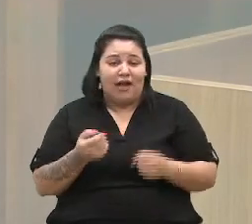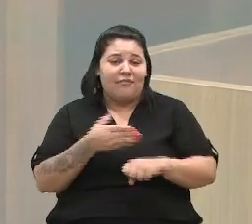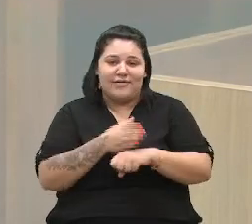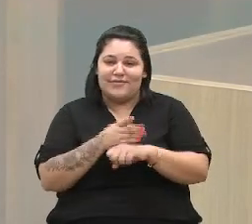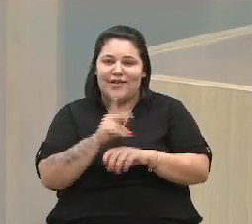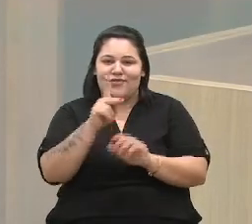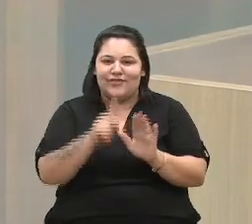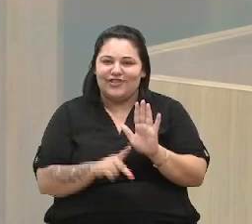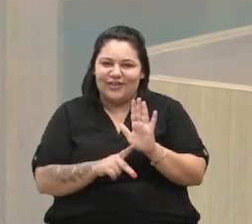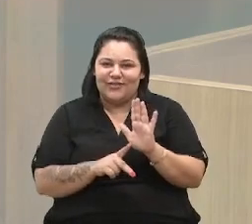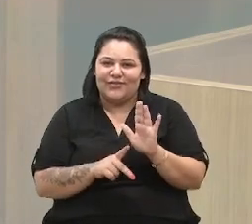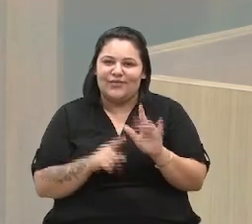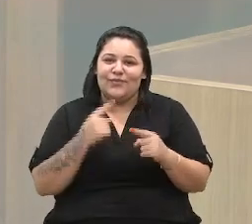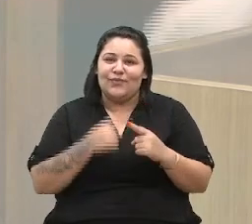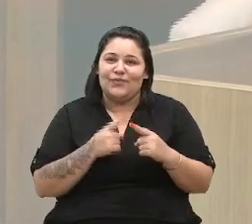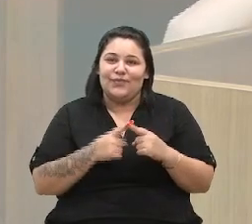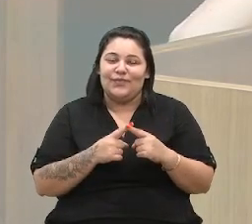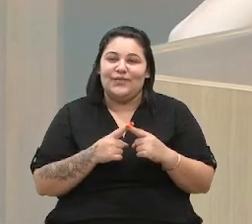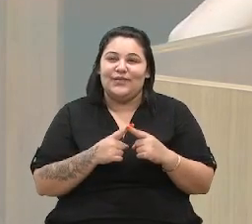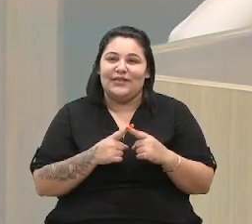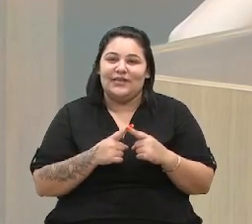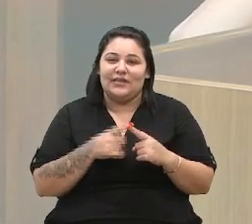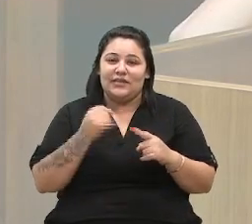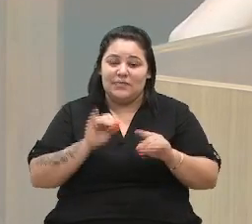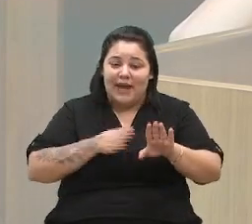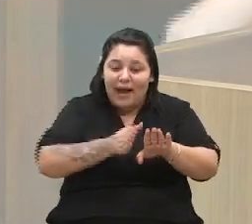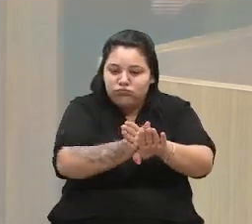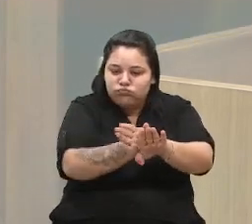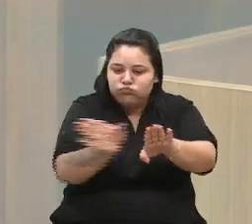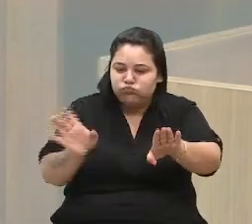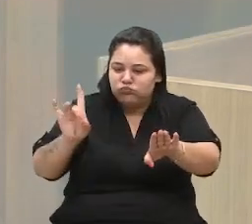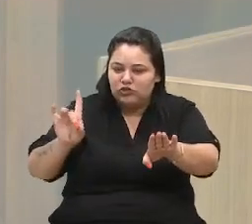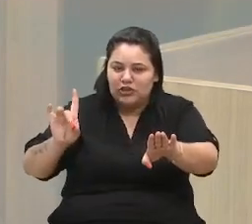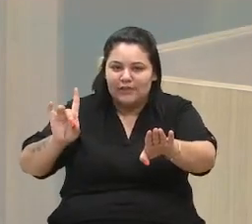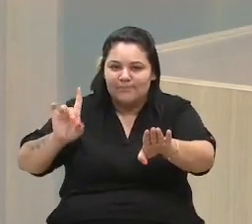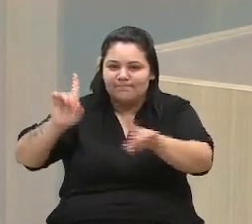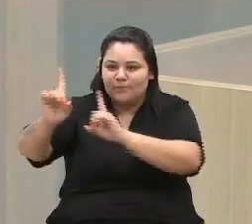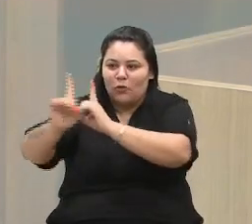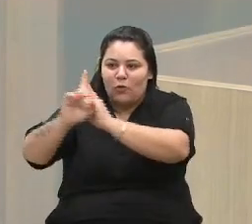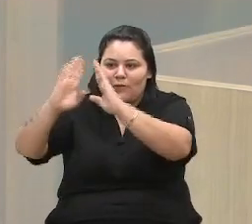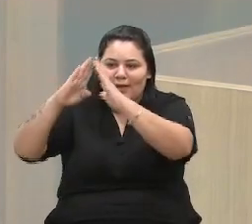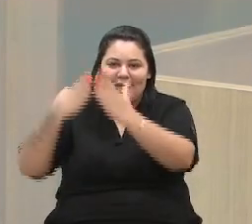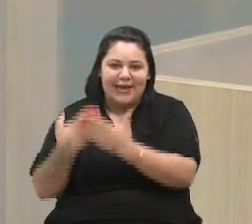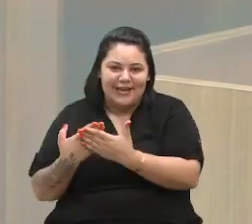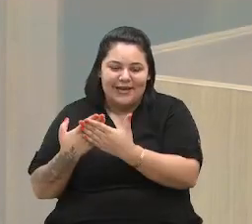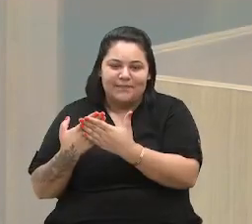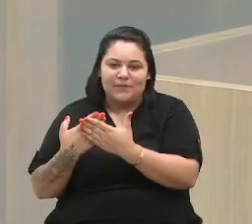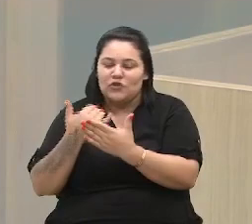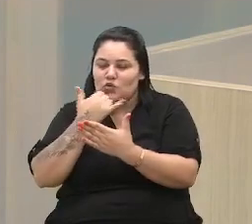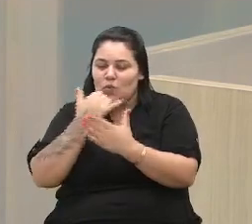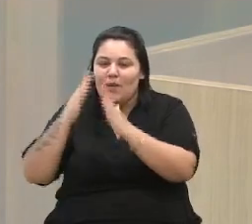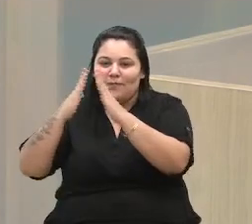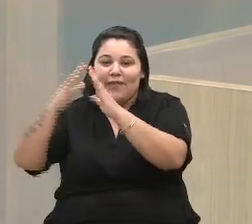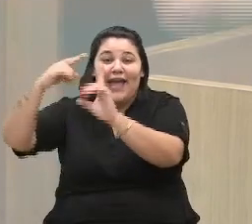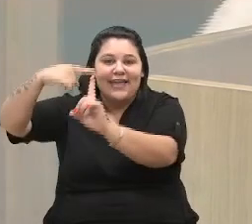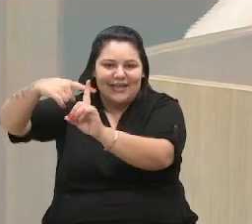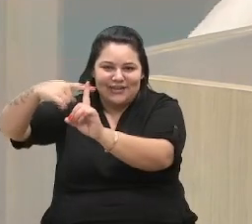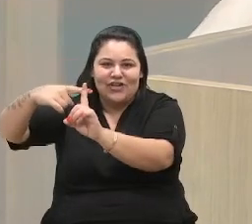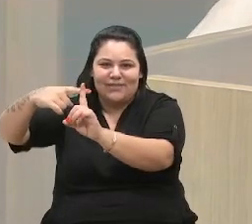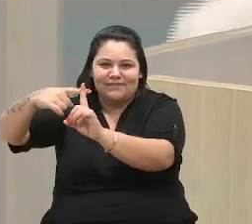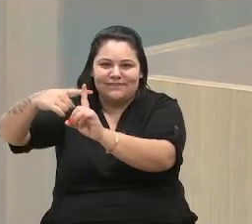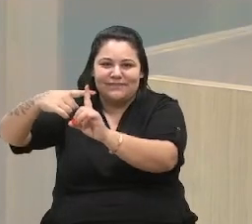se pegasse a direita, ela saía na Igreja Santíssima Trindade, tiraria todo o movimento, vereador Rafael, da Travessa São